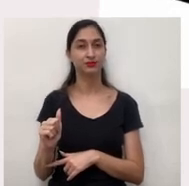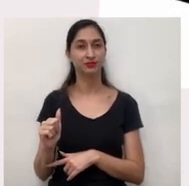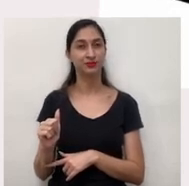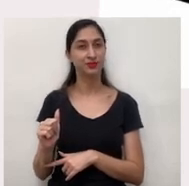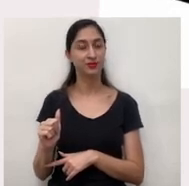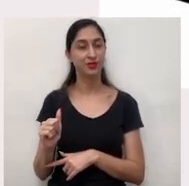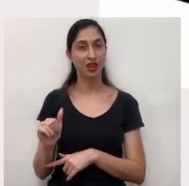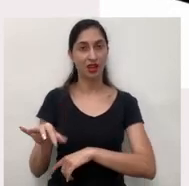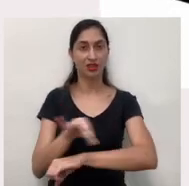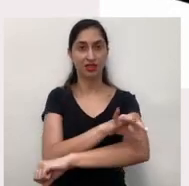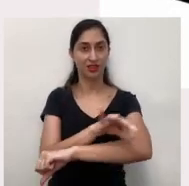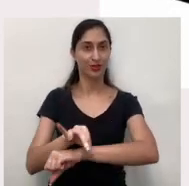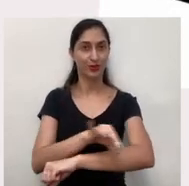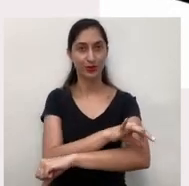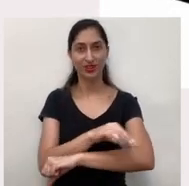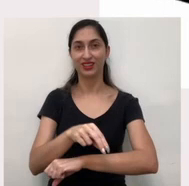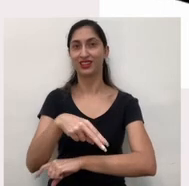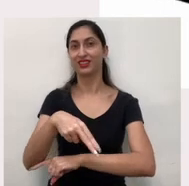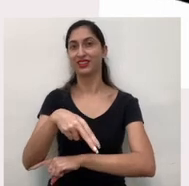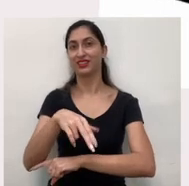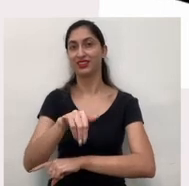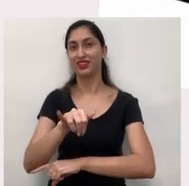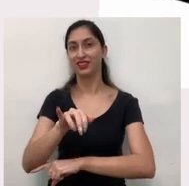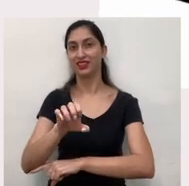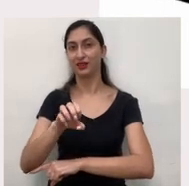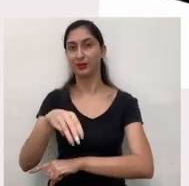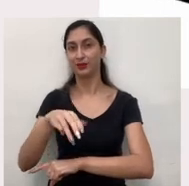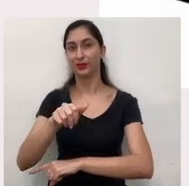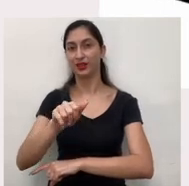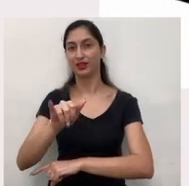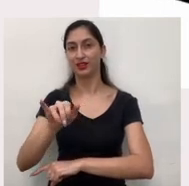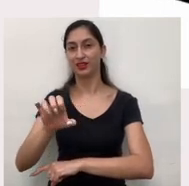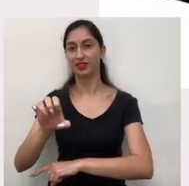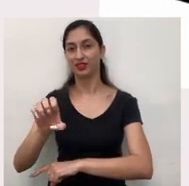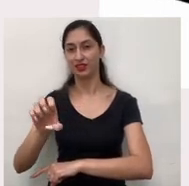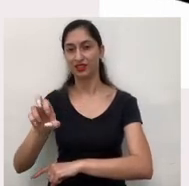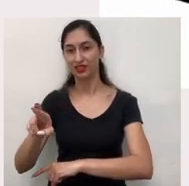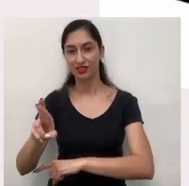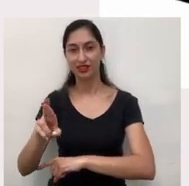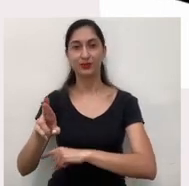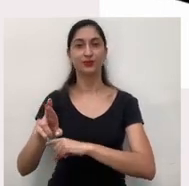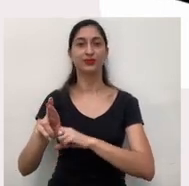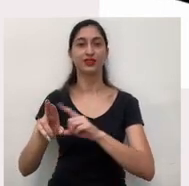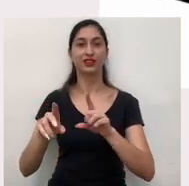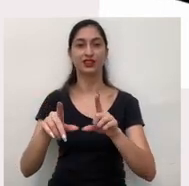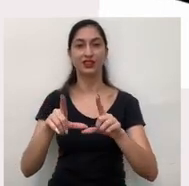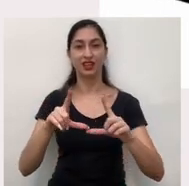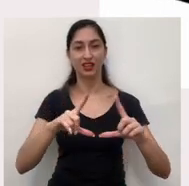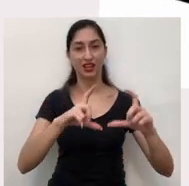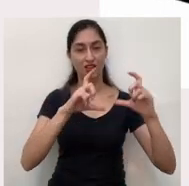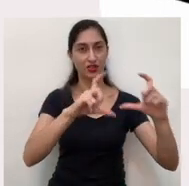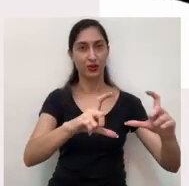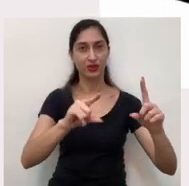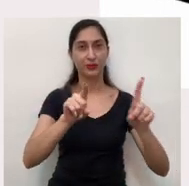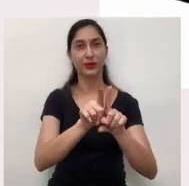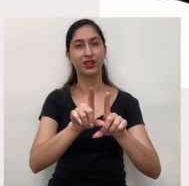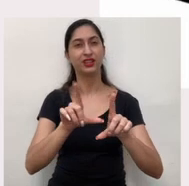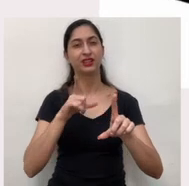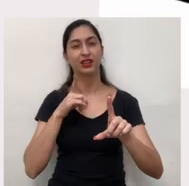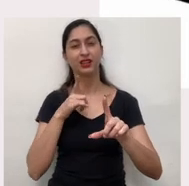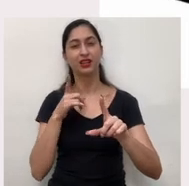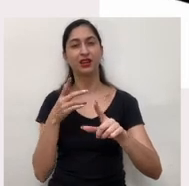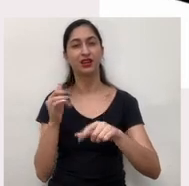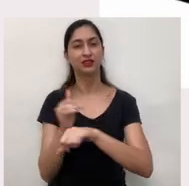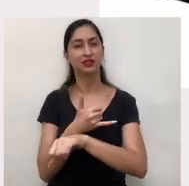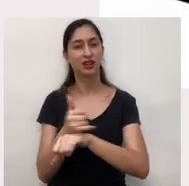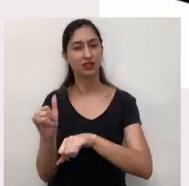da arquitetura do Niemeyer em caixa alta e em caixa baixa, os ruídos da cidade. Acho que tem muito a ver com isso que a gente está falando, assim,